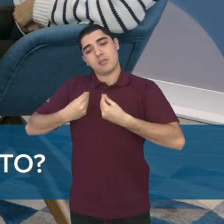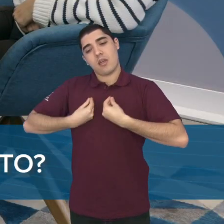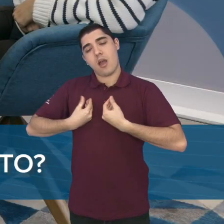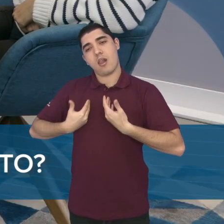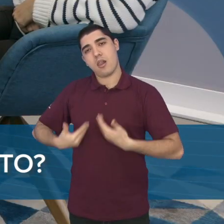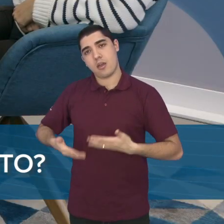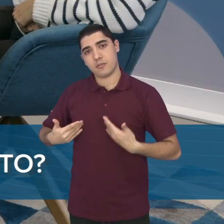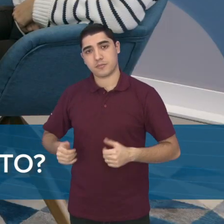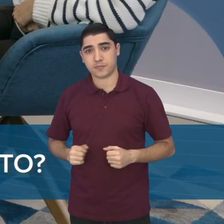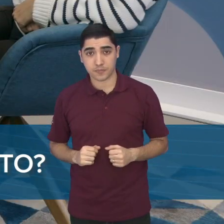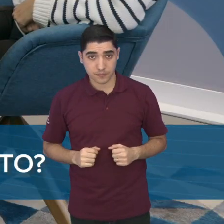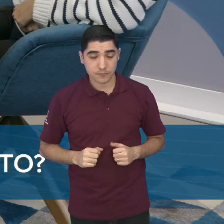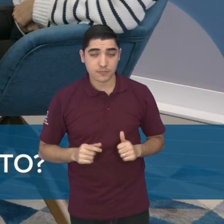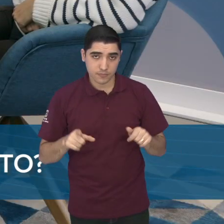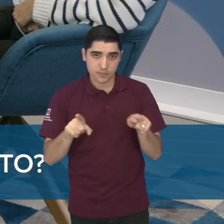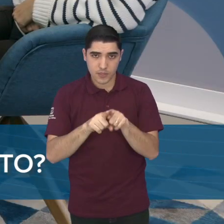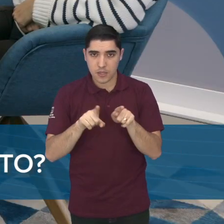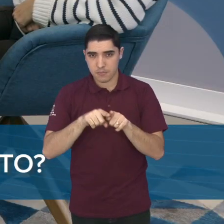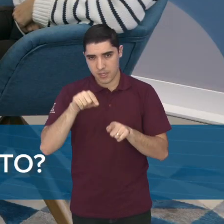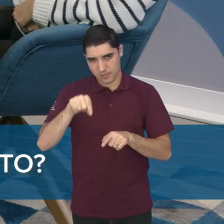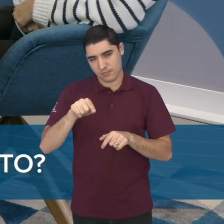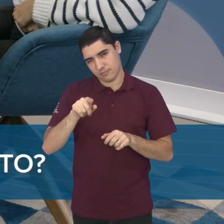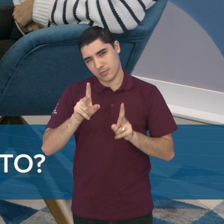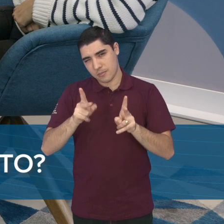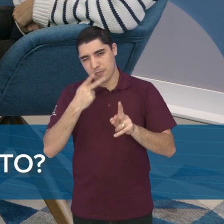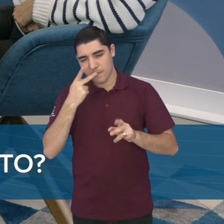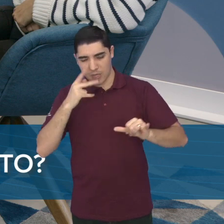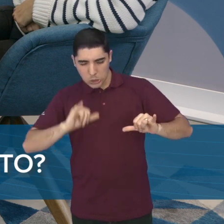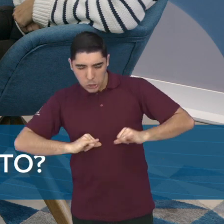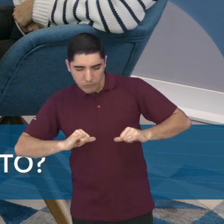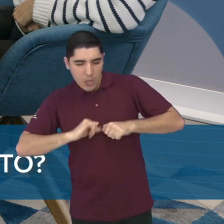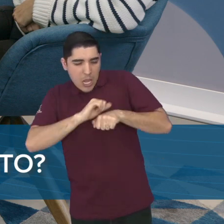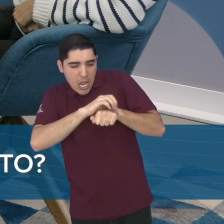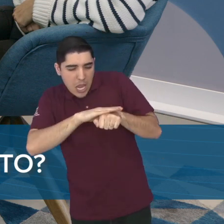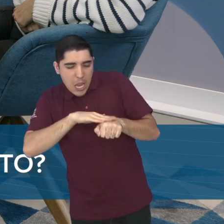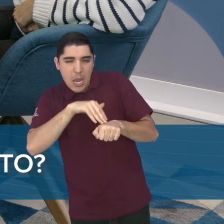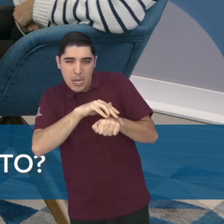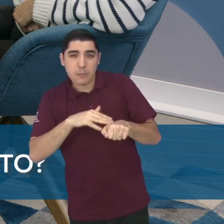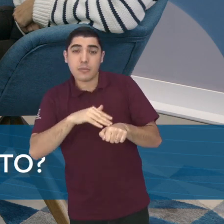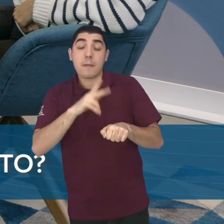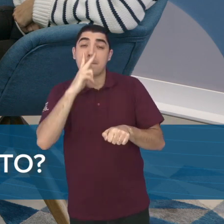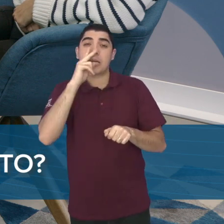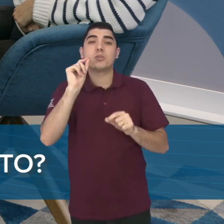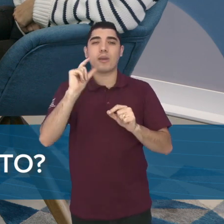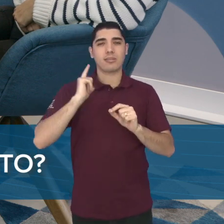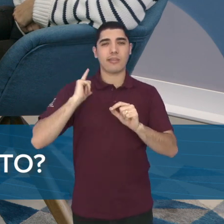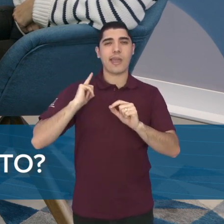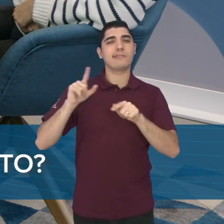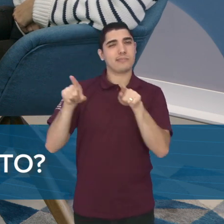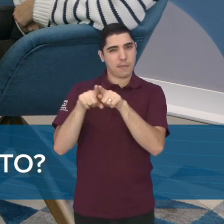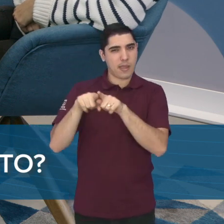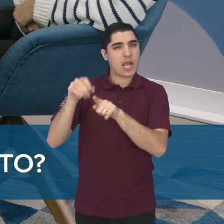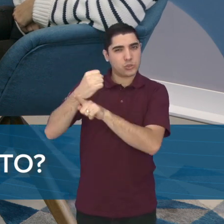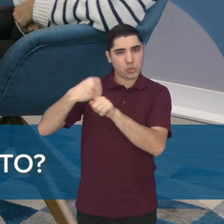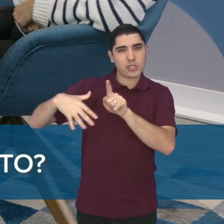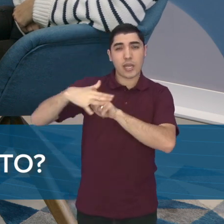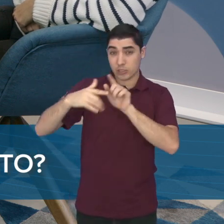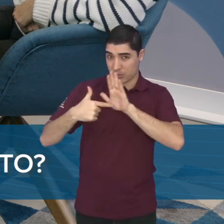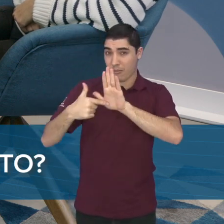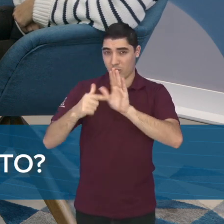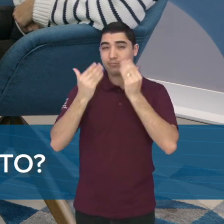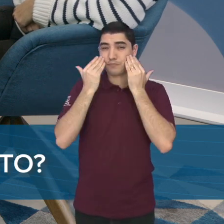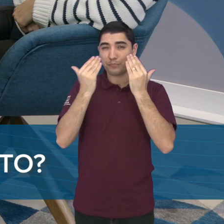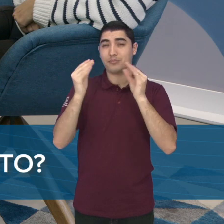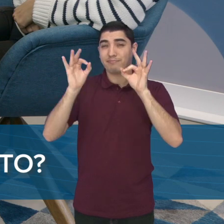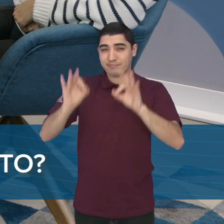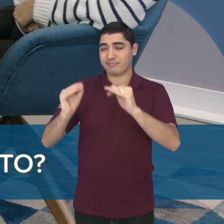fala em romantização, ela expõe ainda mais essa desigualdade social, né? E é uma forma também, de certa